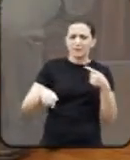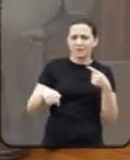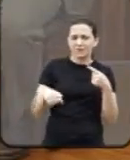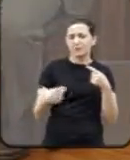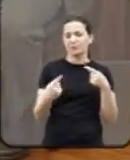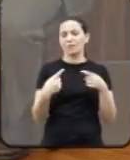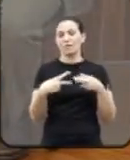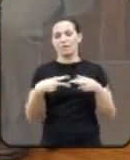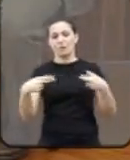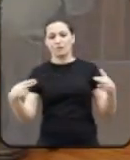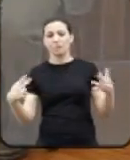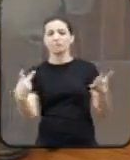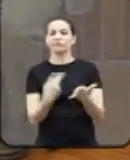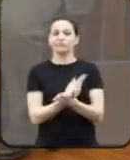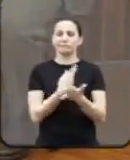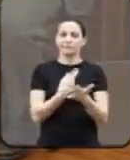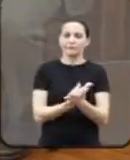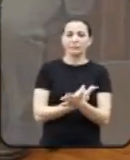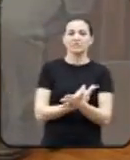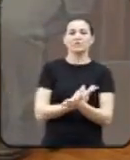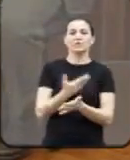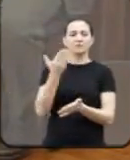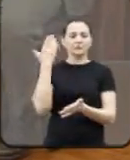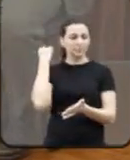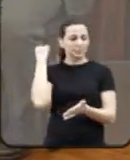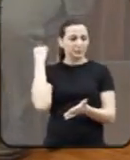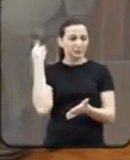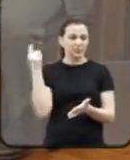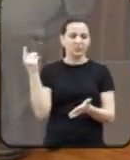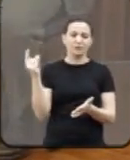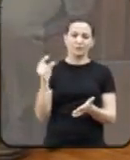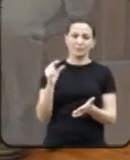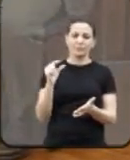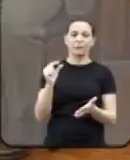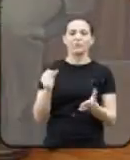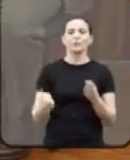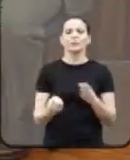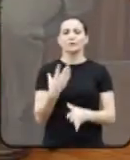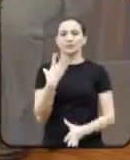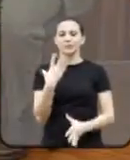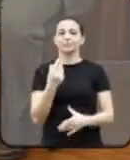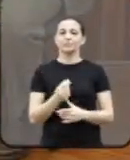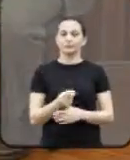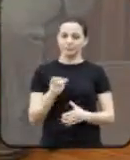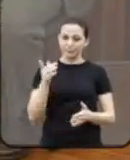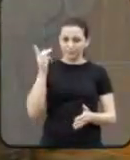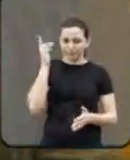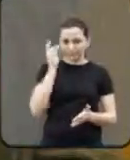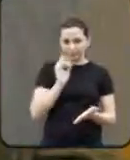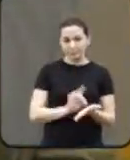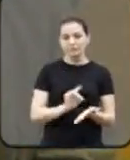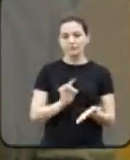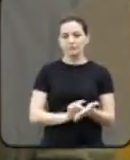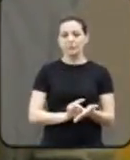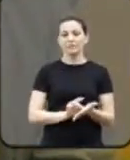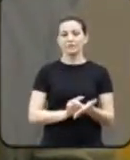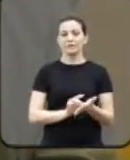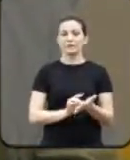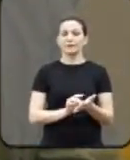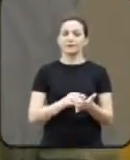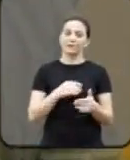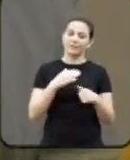as ações que ocorreram irregularmente num passado recente. Isso conforta o vereador? Com certeza, não